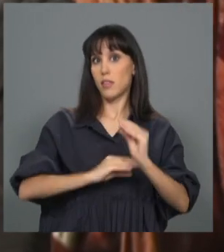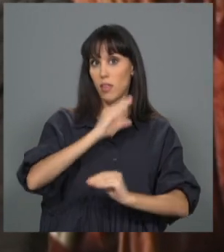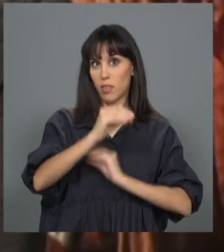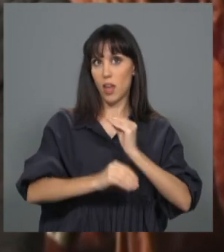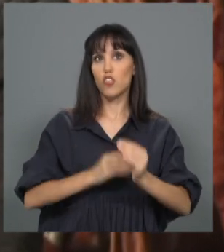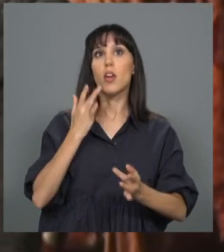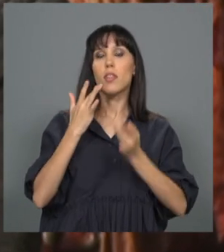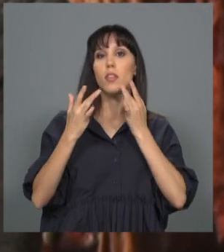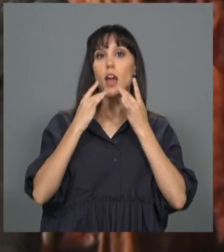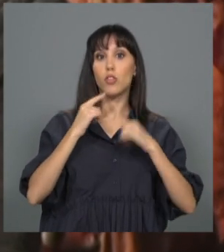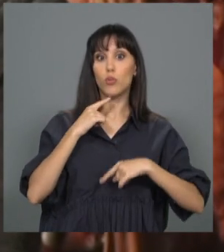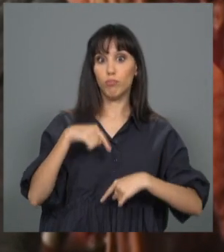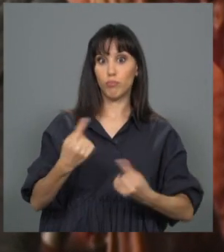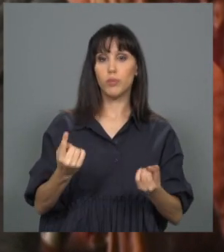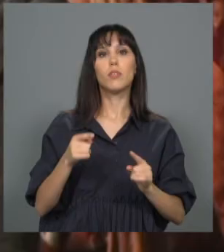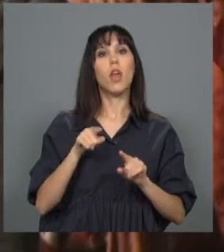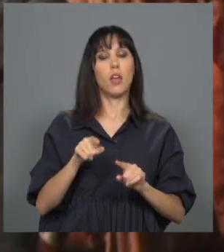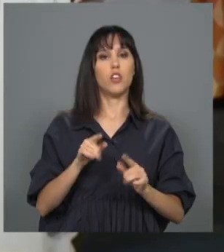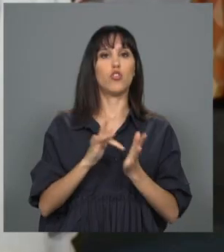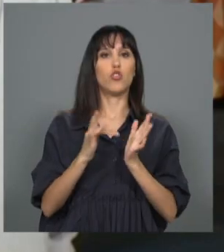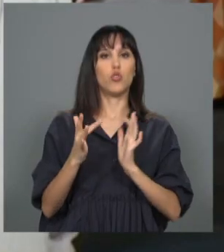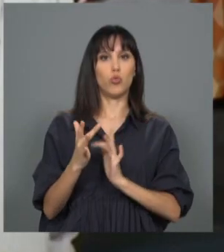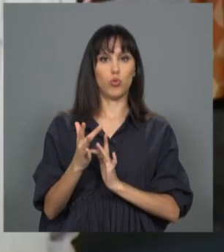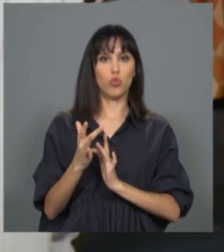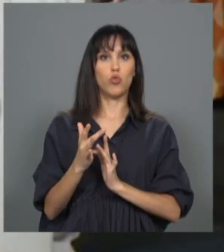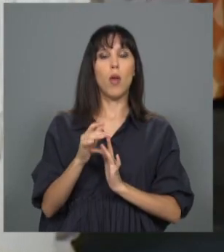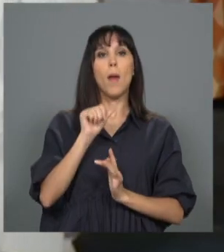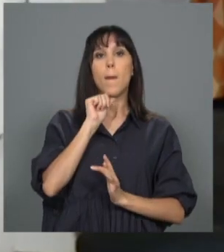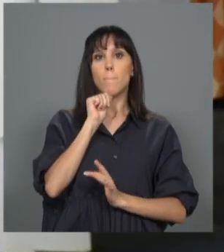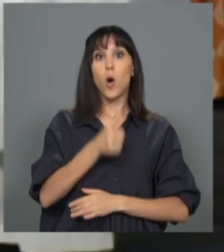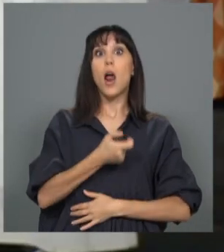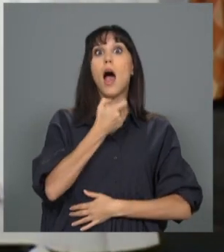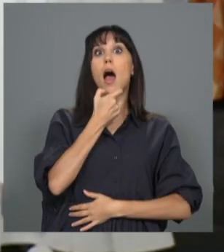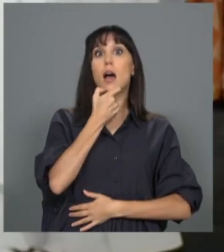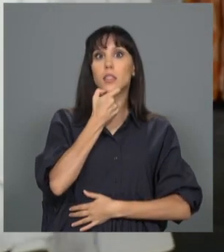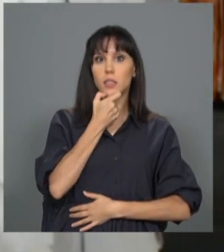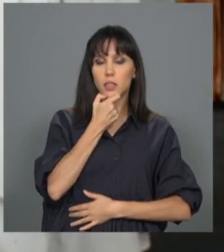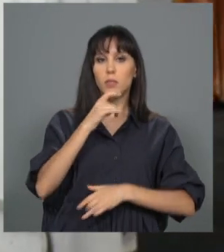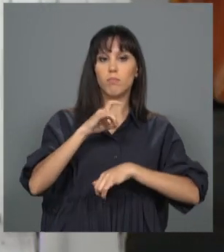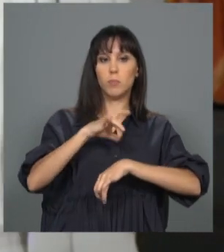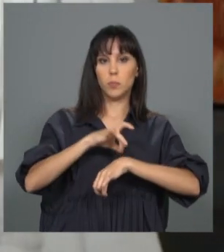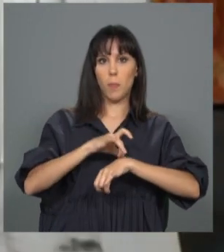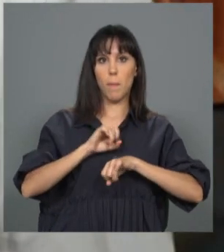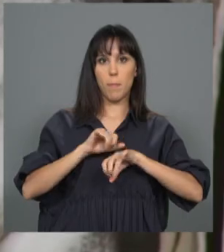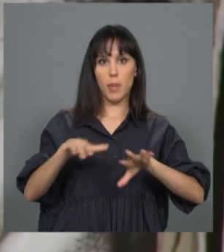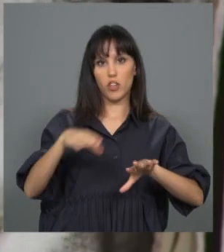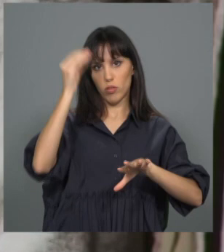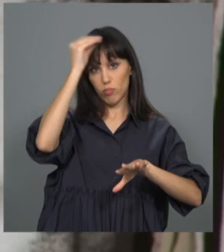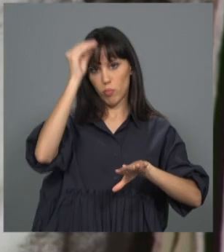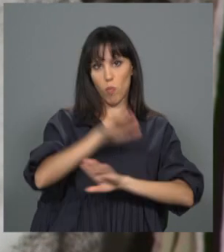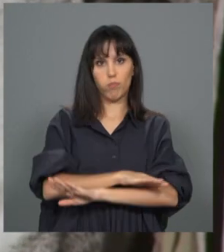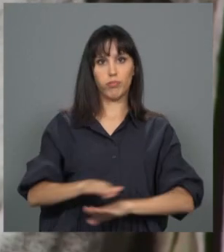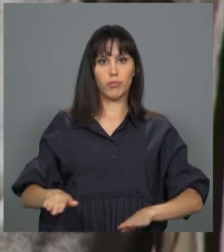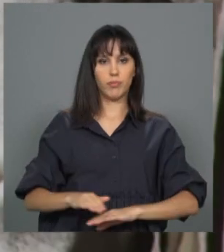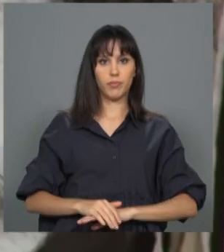a Paixão de Jesus se a aldeia se visse livre da peste. A partir do